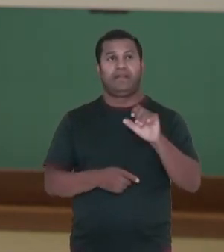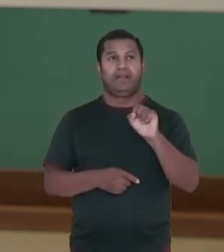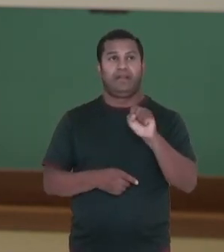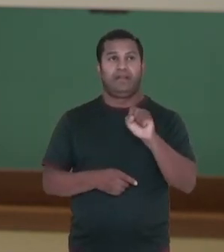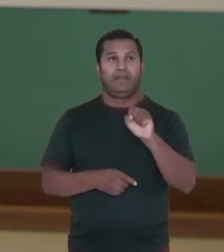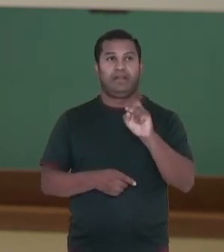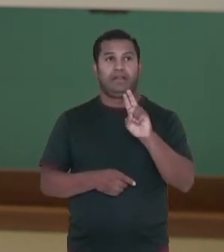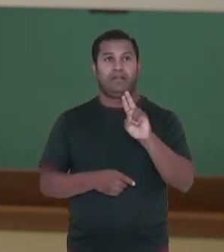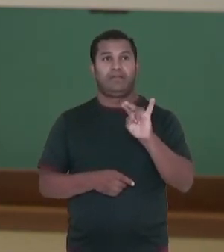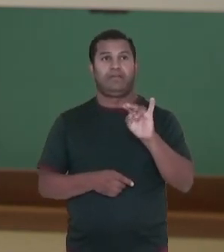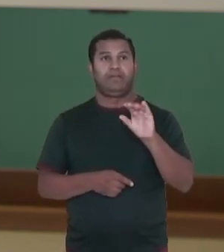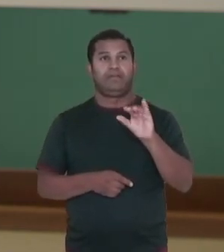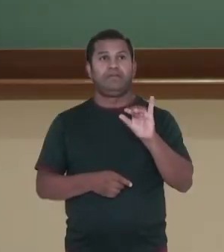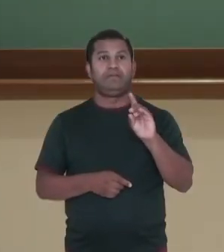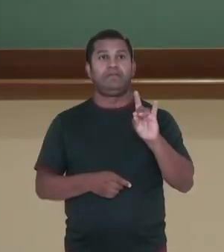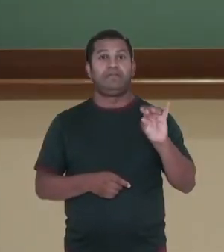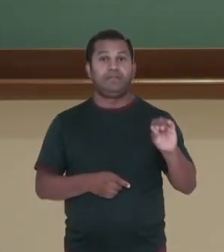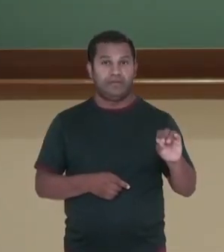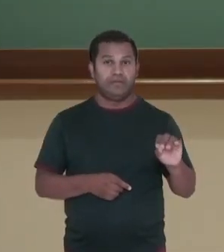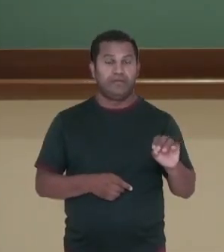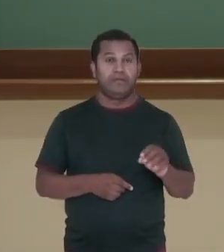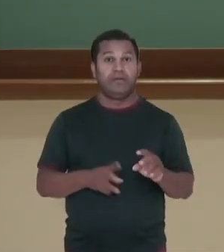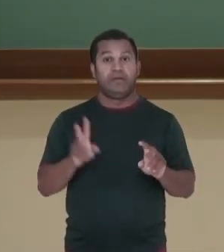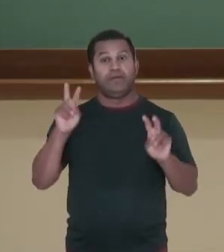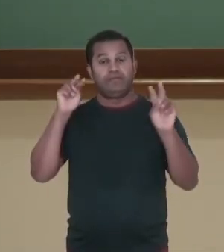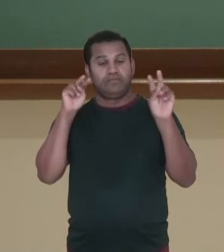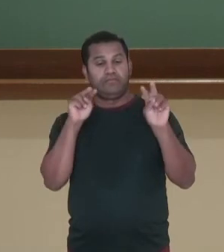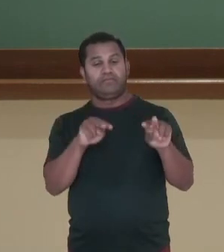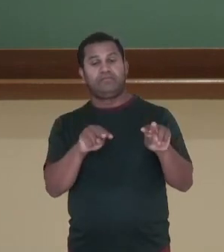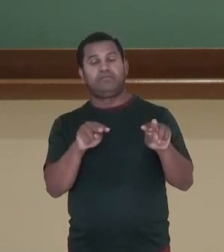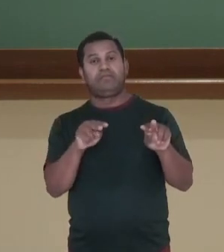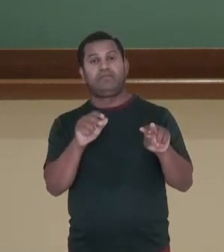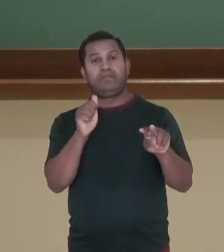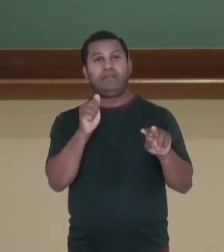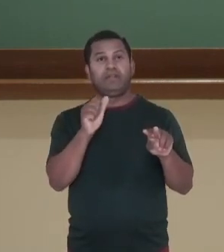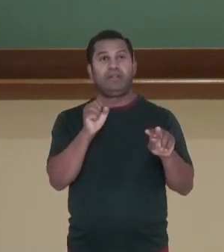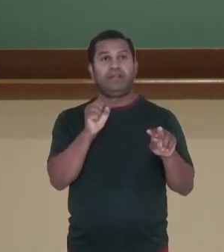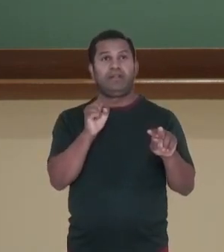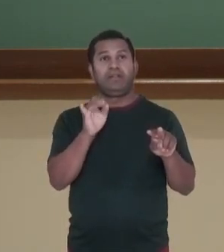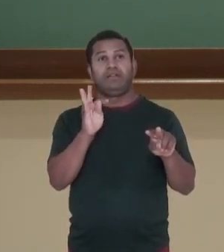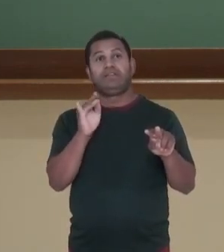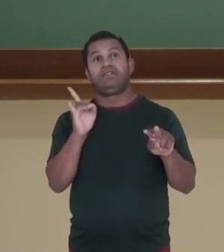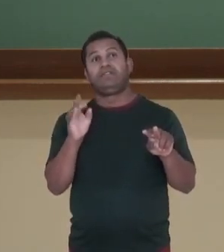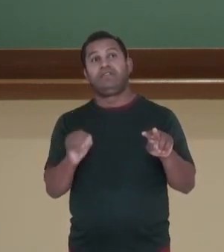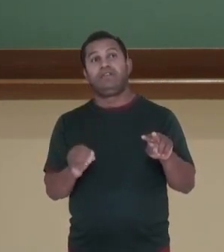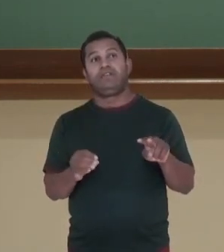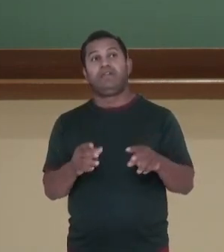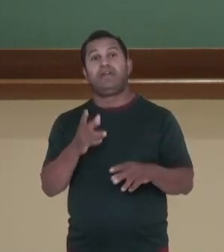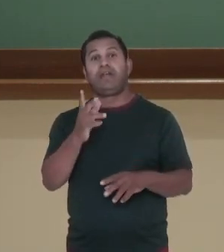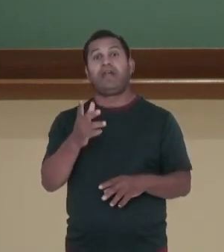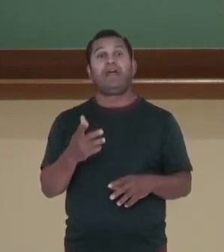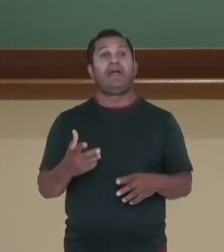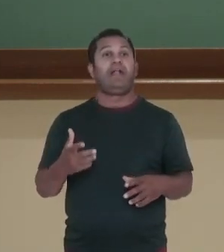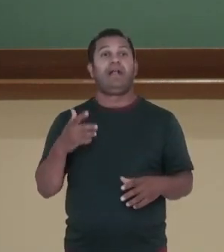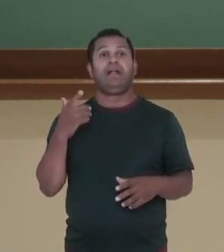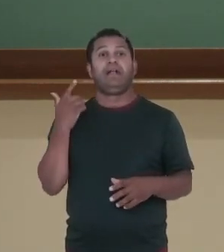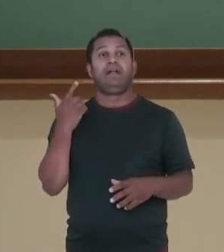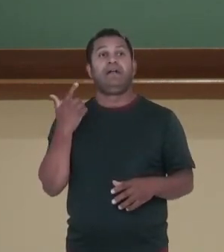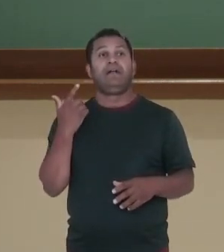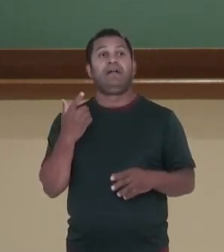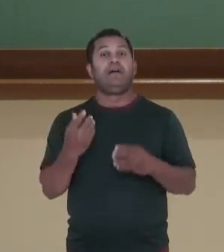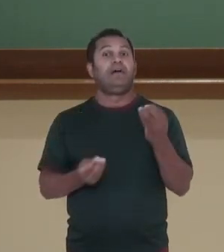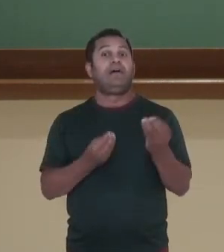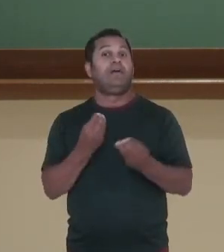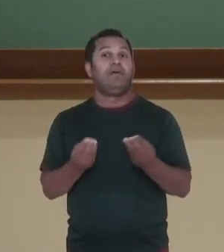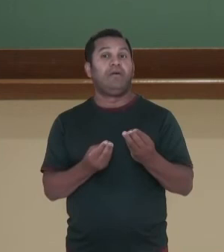ela quer morrer por determinadas condições, mas ela não tem coragem de